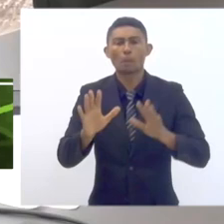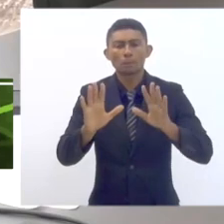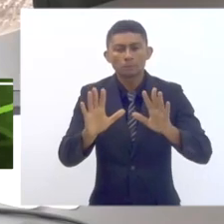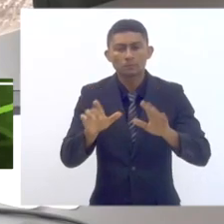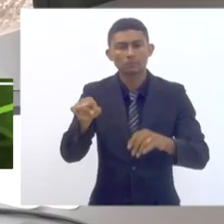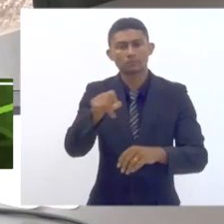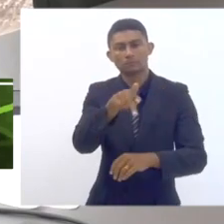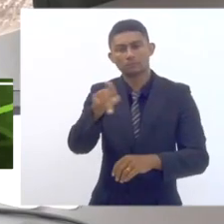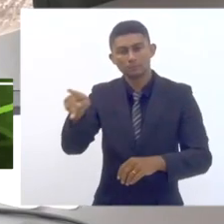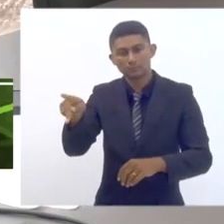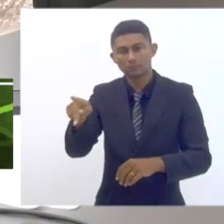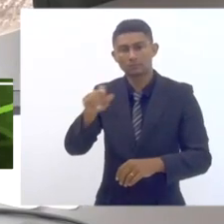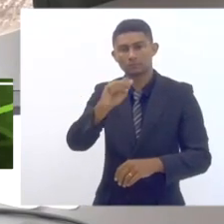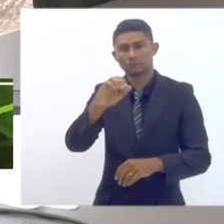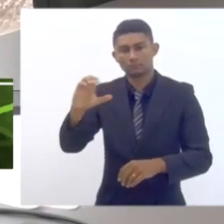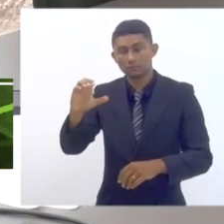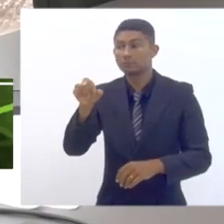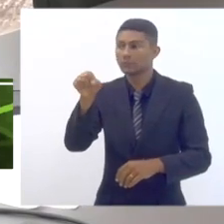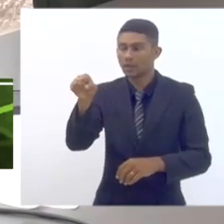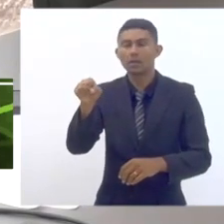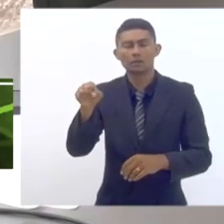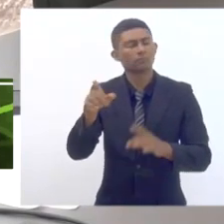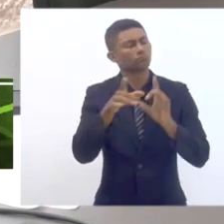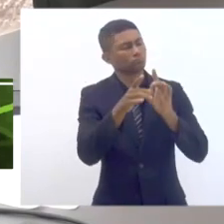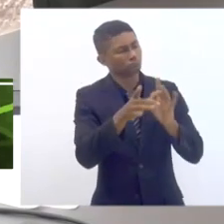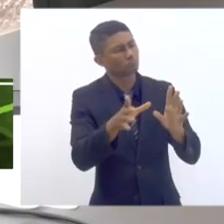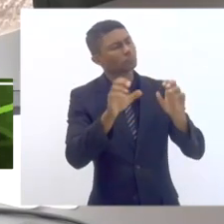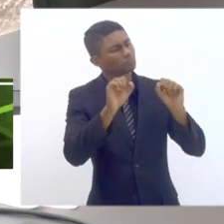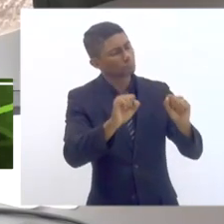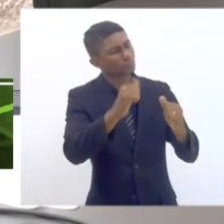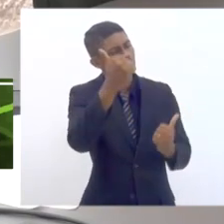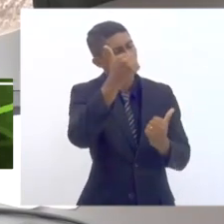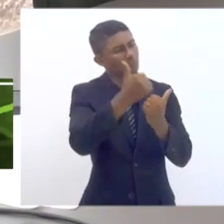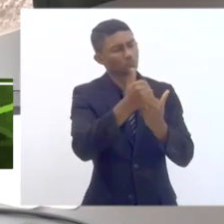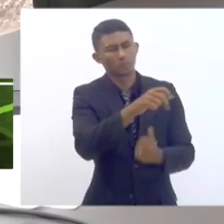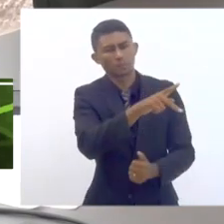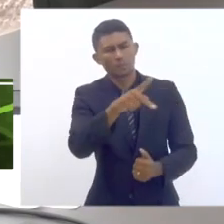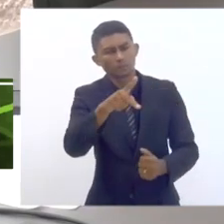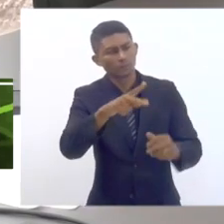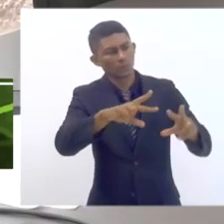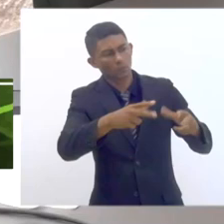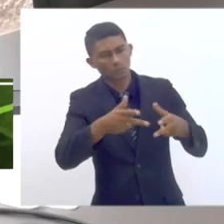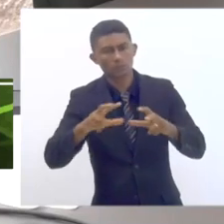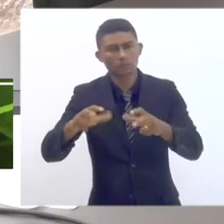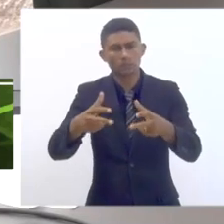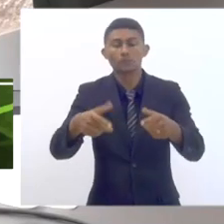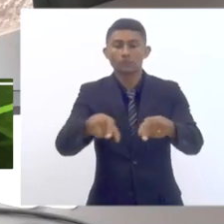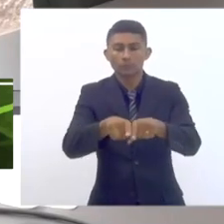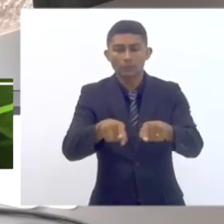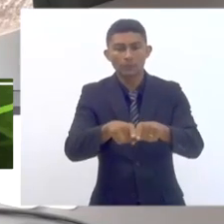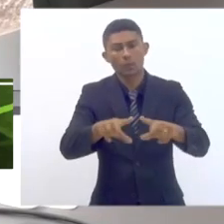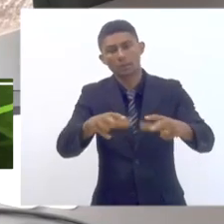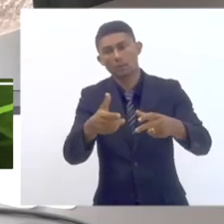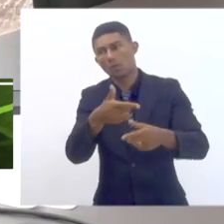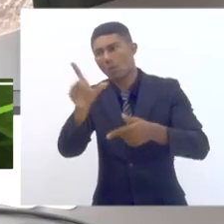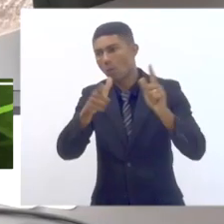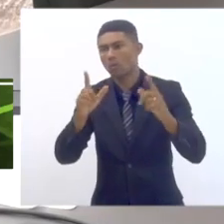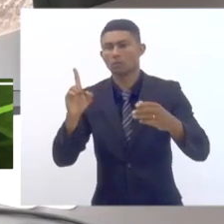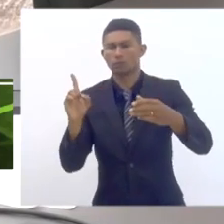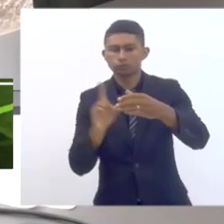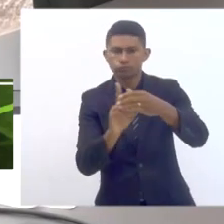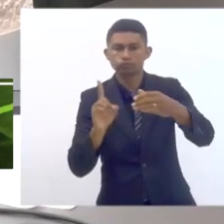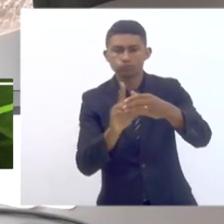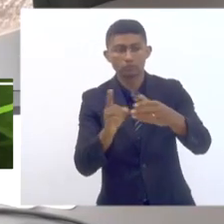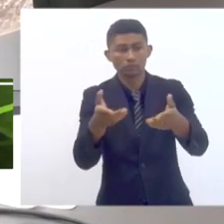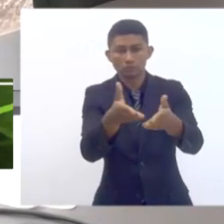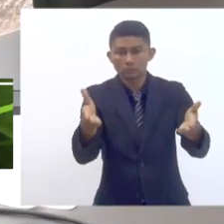ser vice-presidente das duas maiores comissões da casa, presidente de algumas outras e membro, enfim, onde pude aprender muito com vocês,